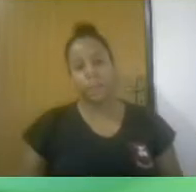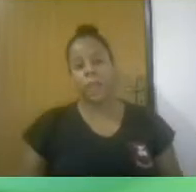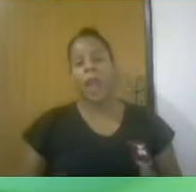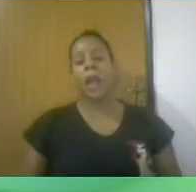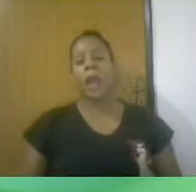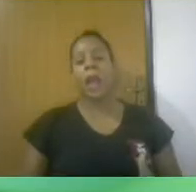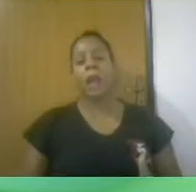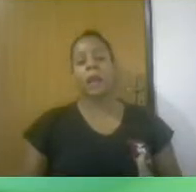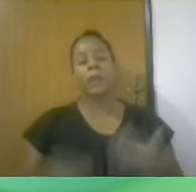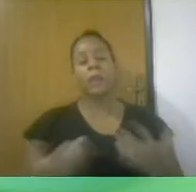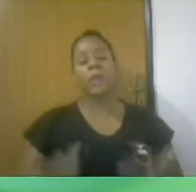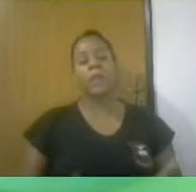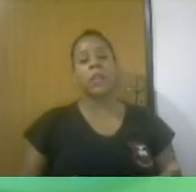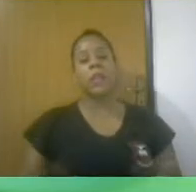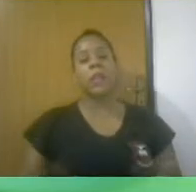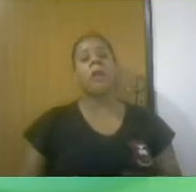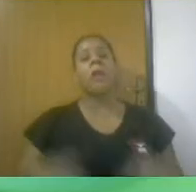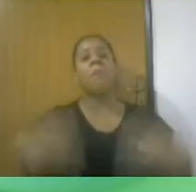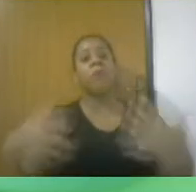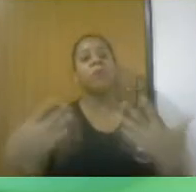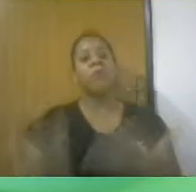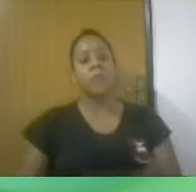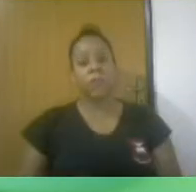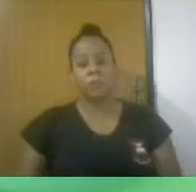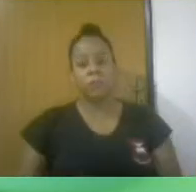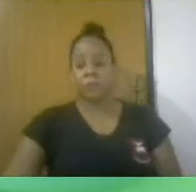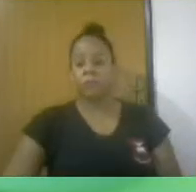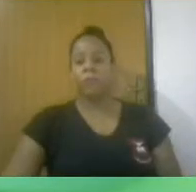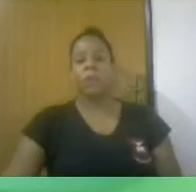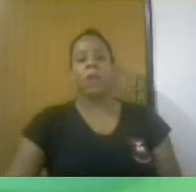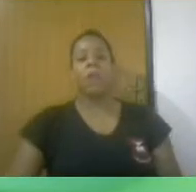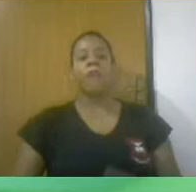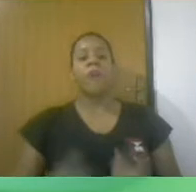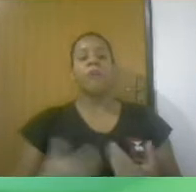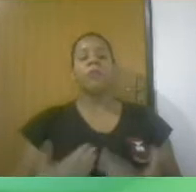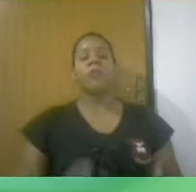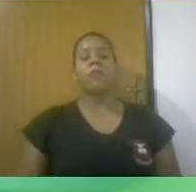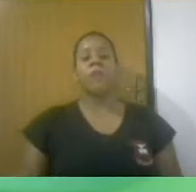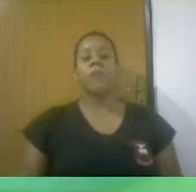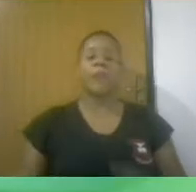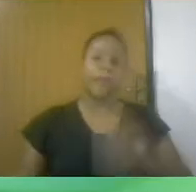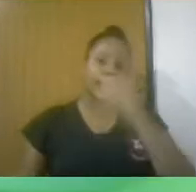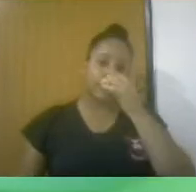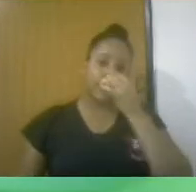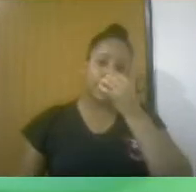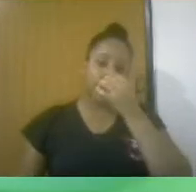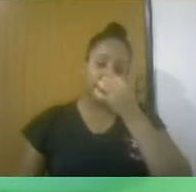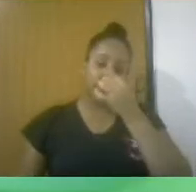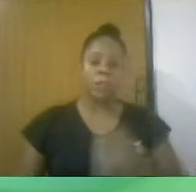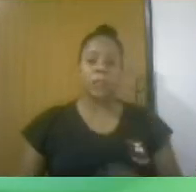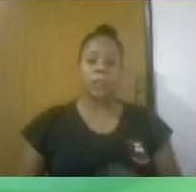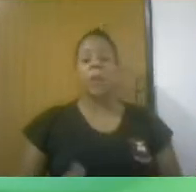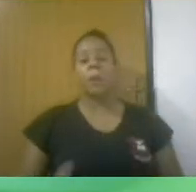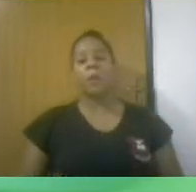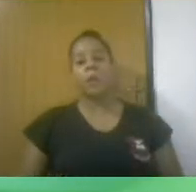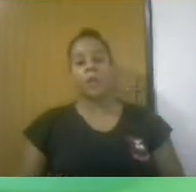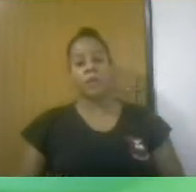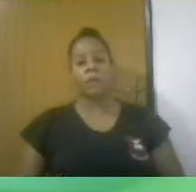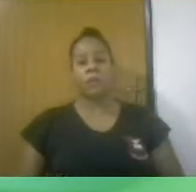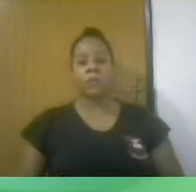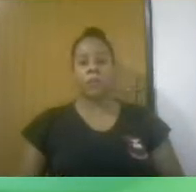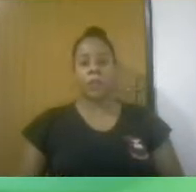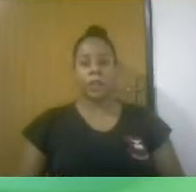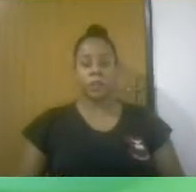manter a capitania produzindo. Foi aonde veio o fracasso das capitanias. Por